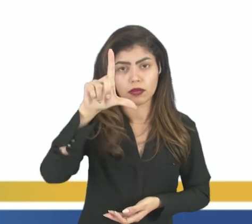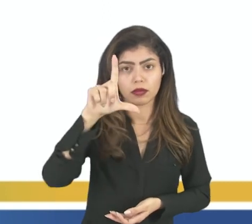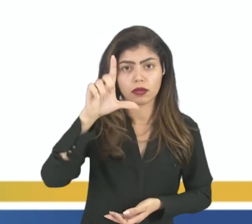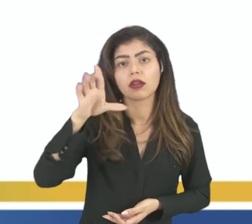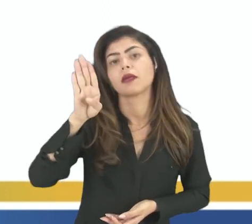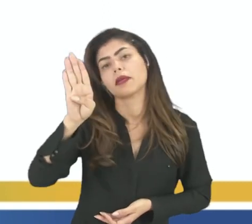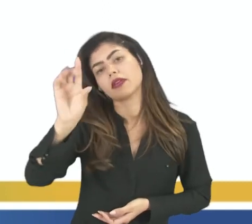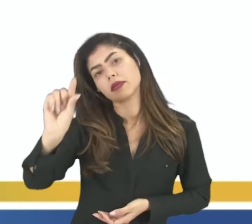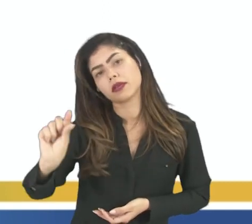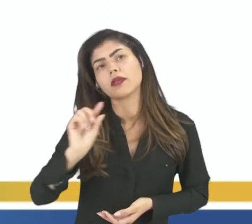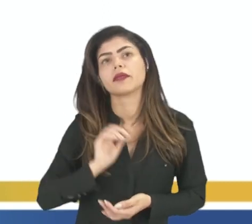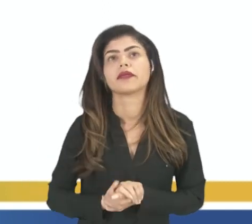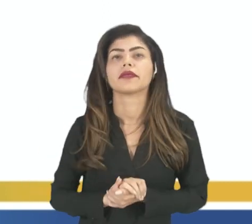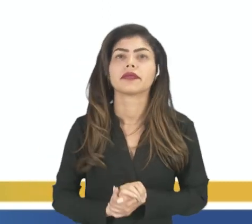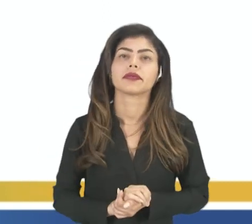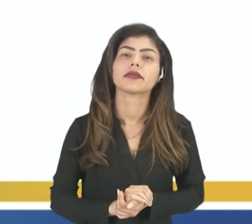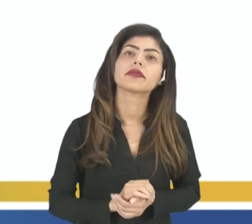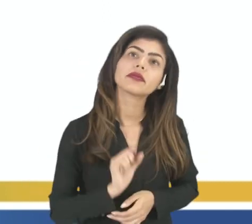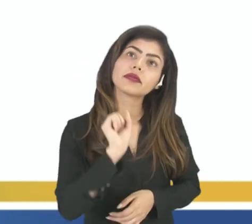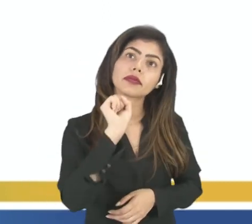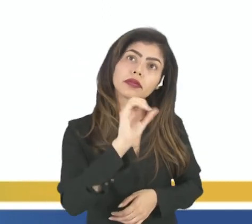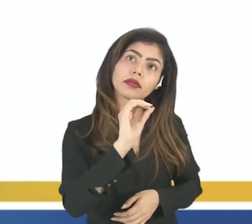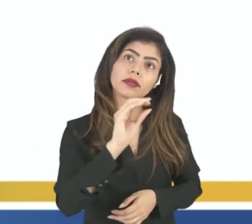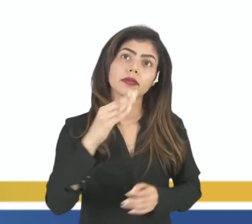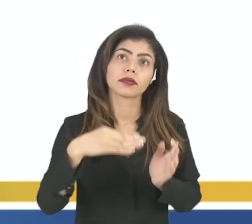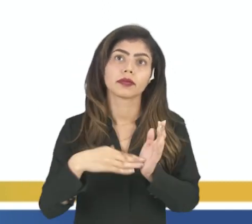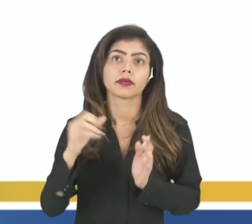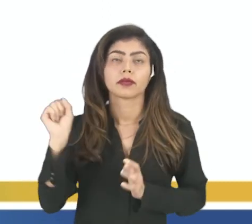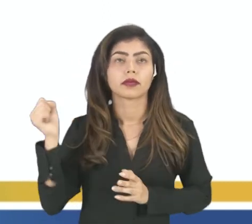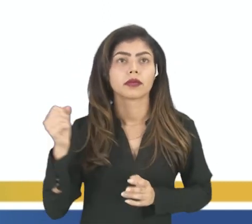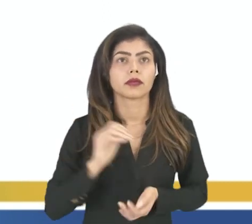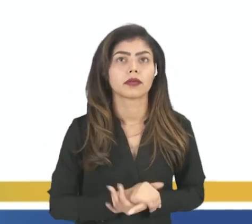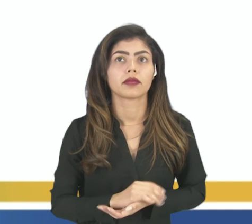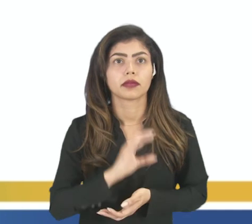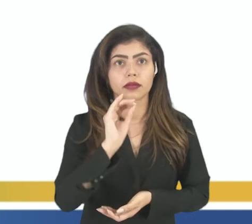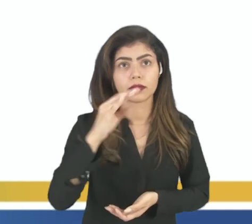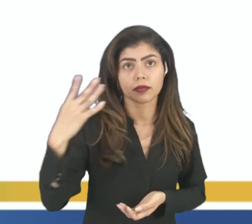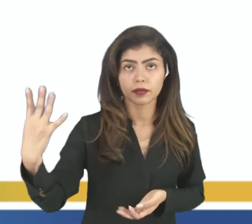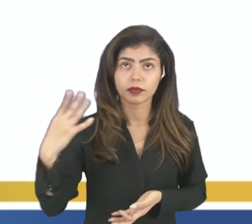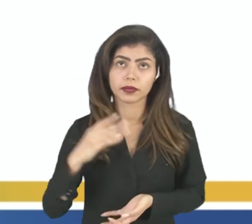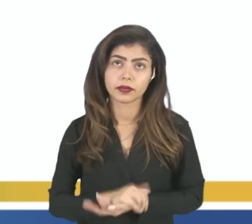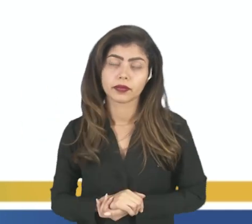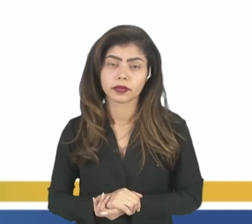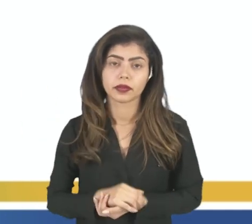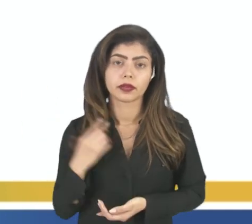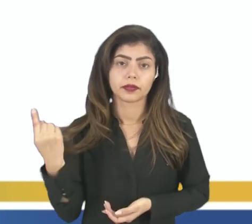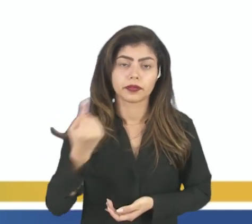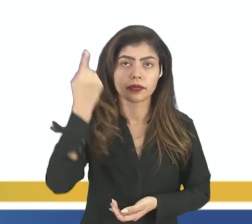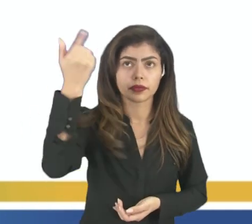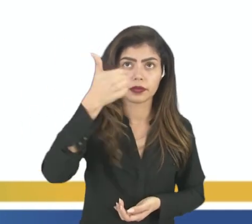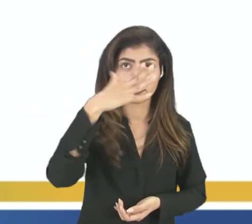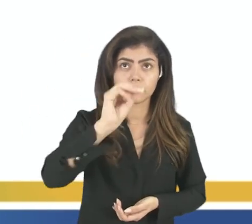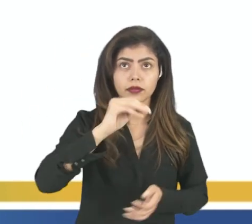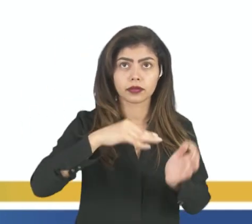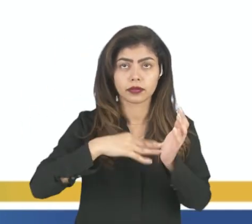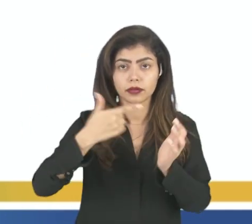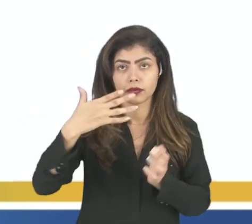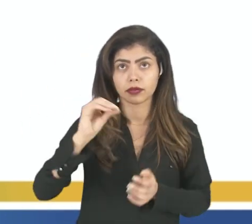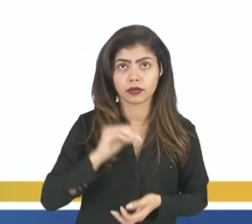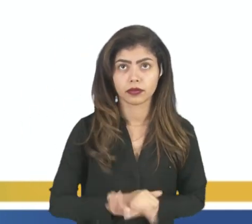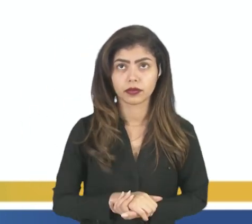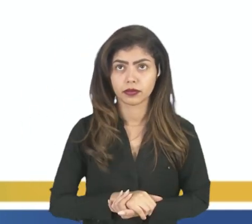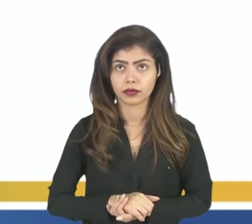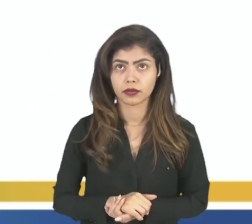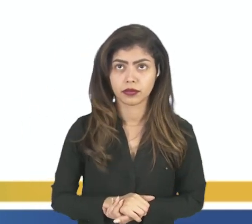vocês observarem, a base maior vai de 0 a 8, a base menor de 0 a 4, e a altura de 10 a 20, então é